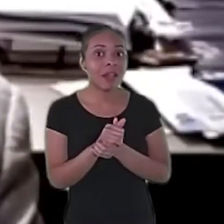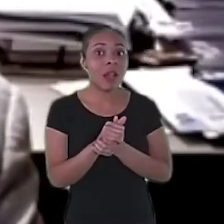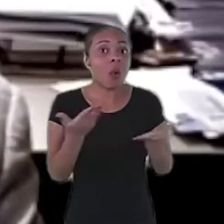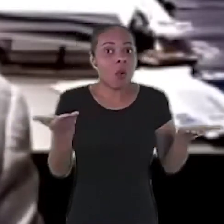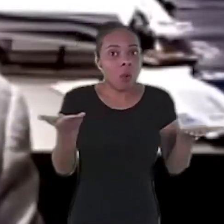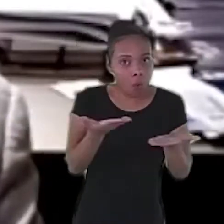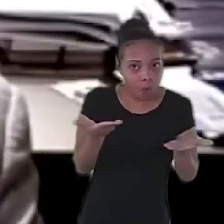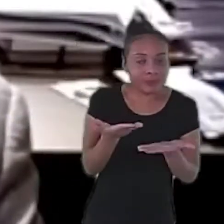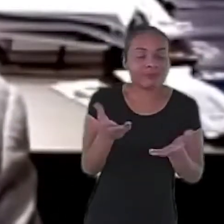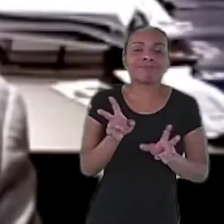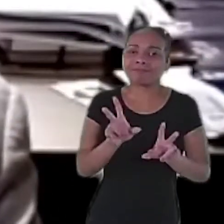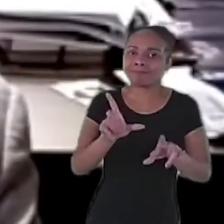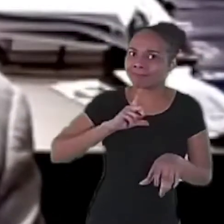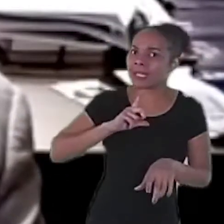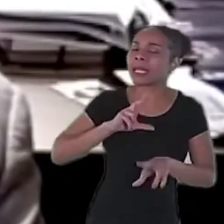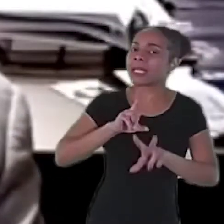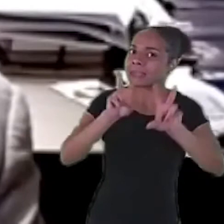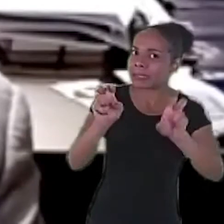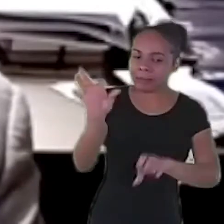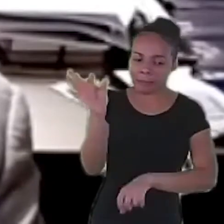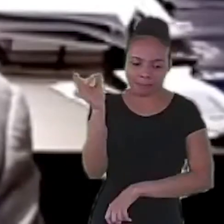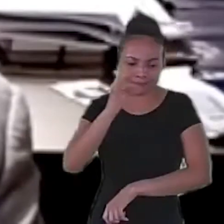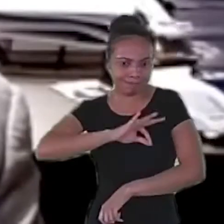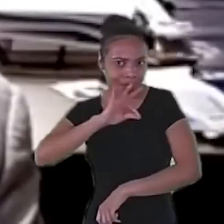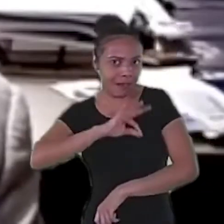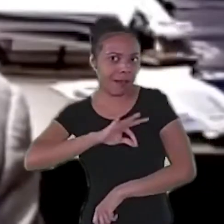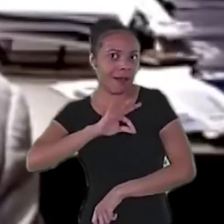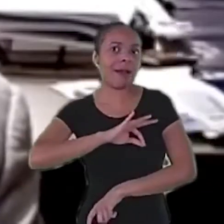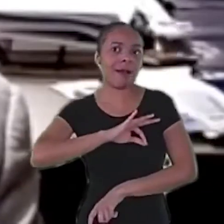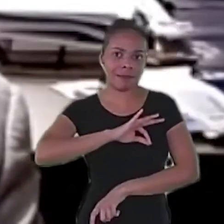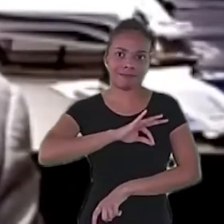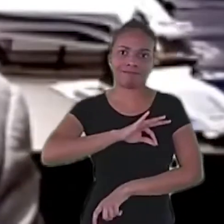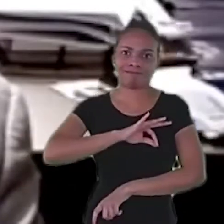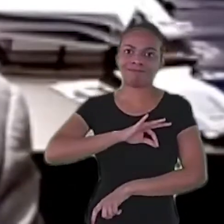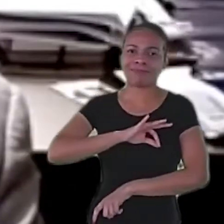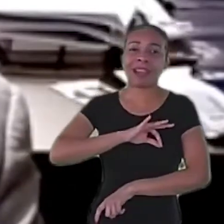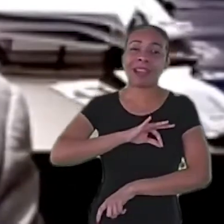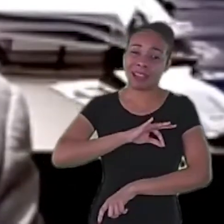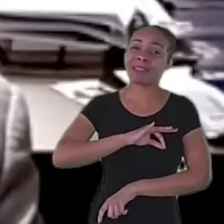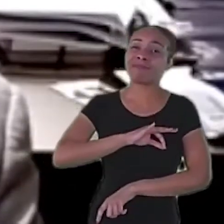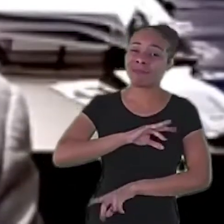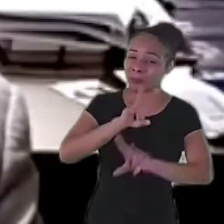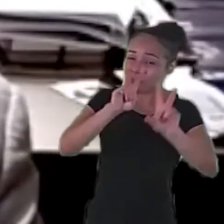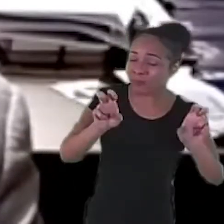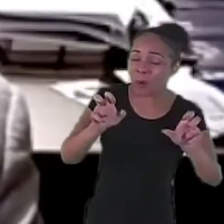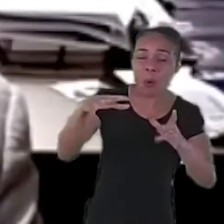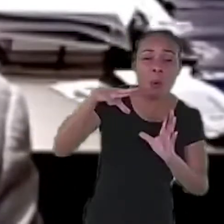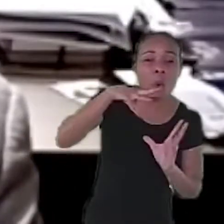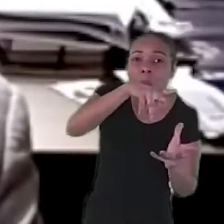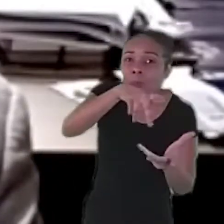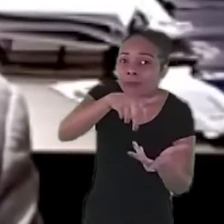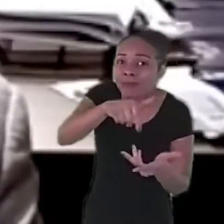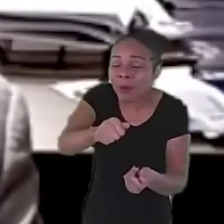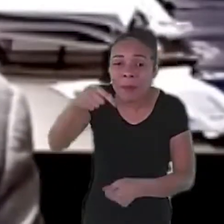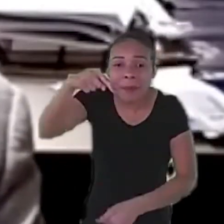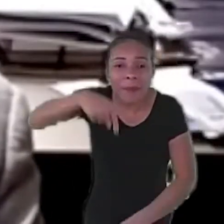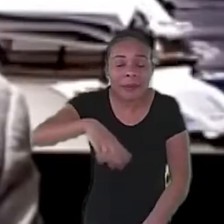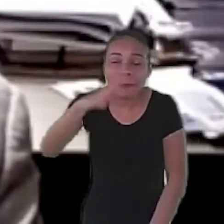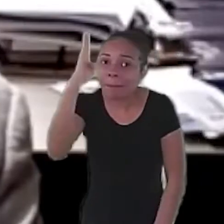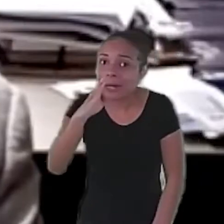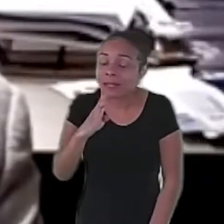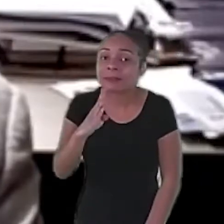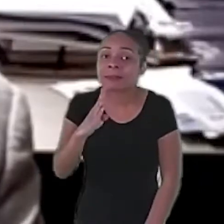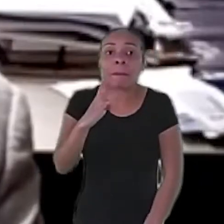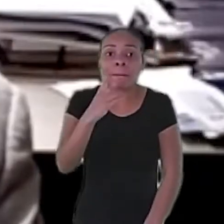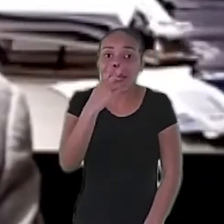hoje num problema mundial. E o Brasil é um dos países que tem um dos maiores níveis de concentração de renda